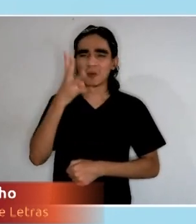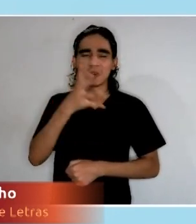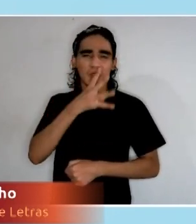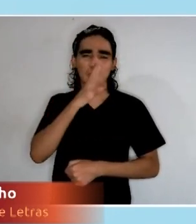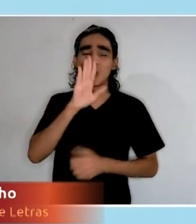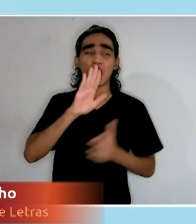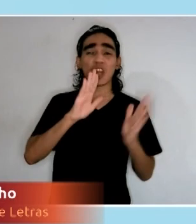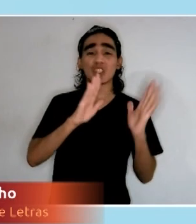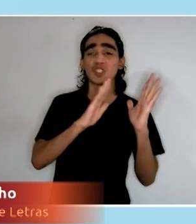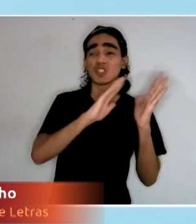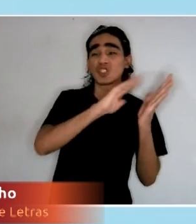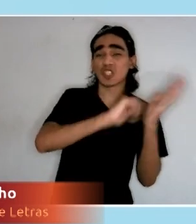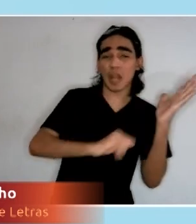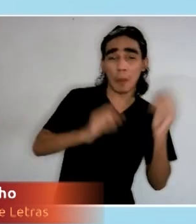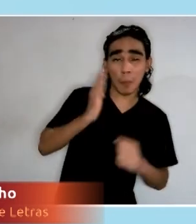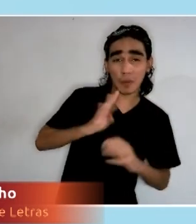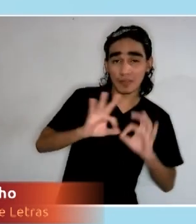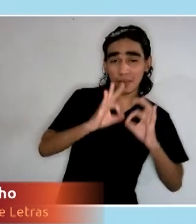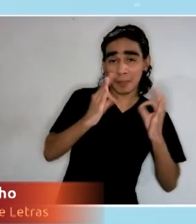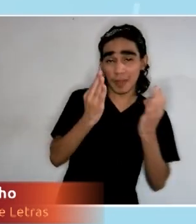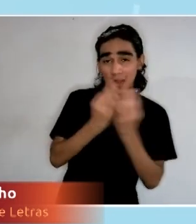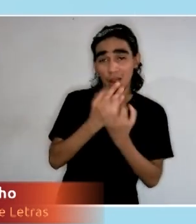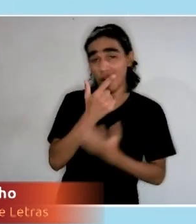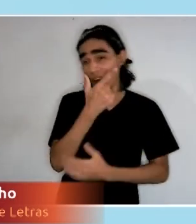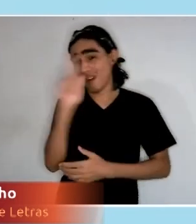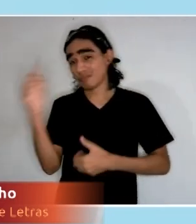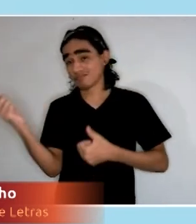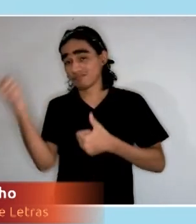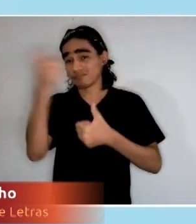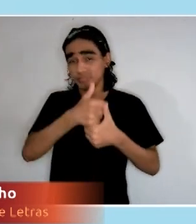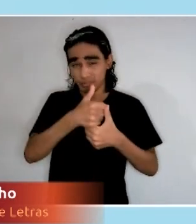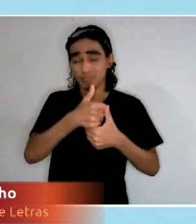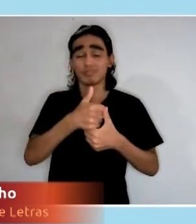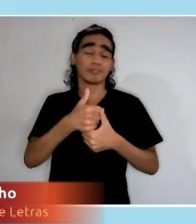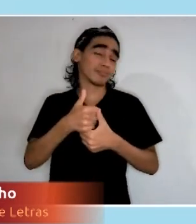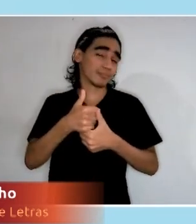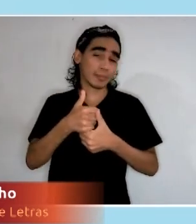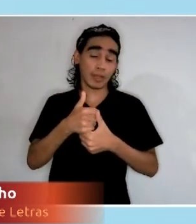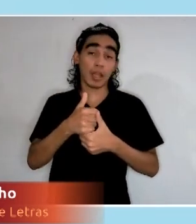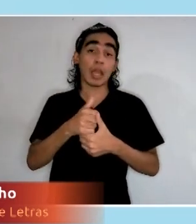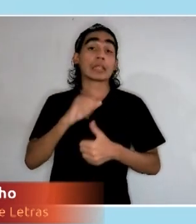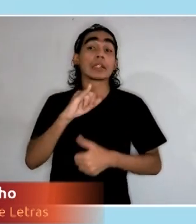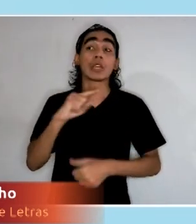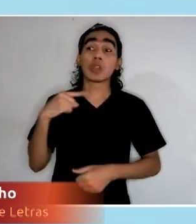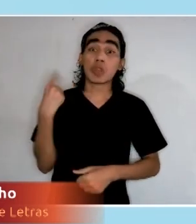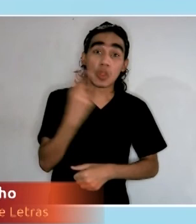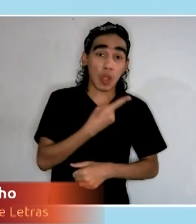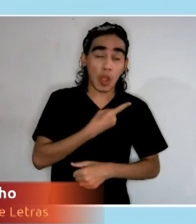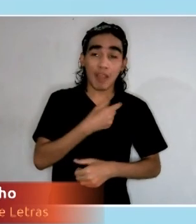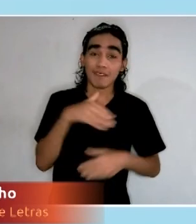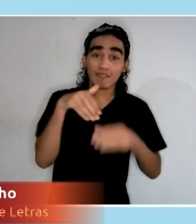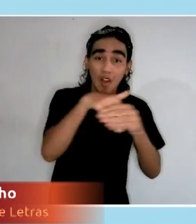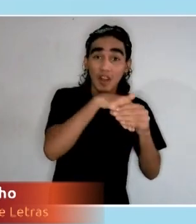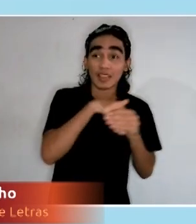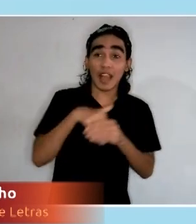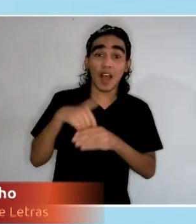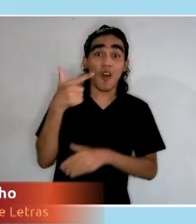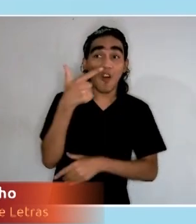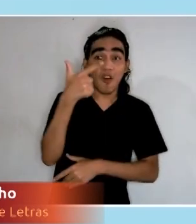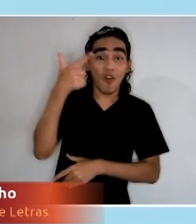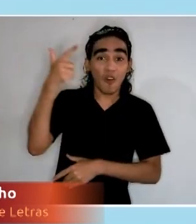uma coisa, um Frankenstein no lugar. Mas, assim, quanto a gente não elege ou não tira esse e põe outro, um governo